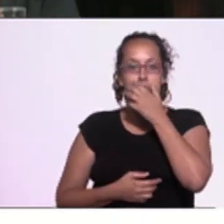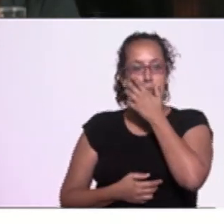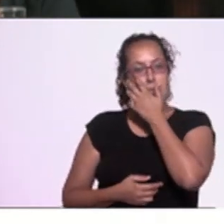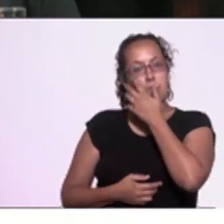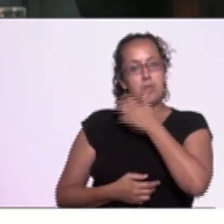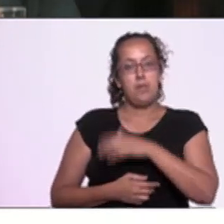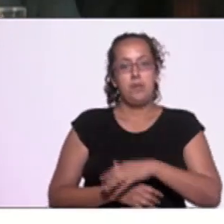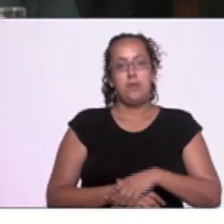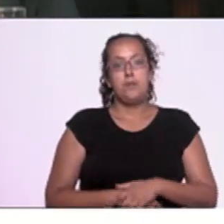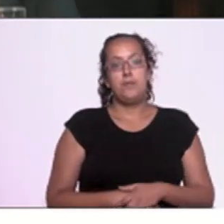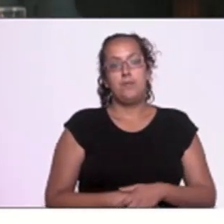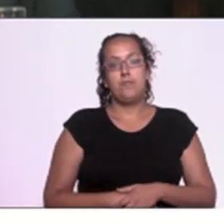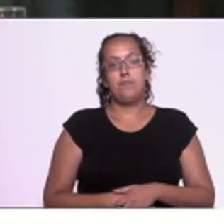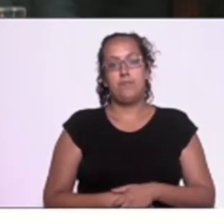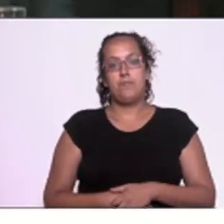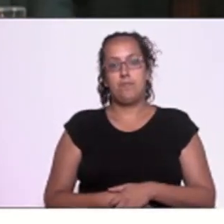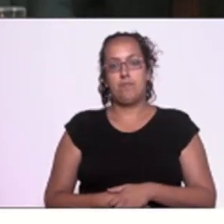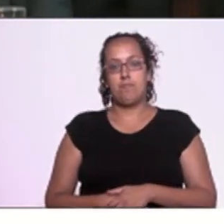Mas